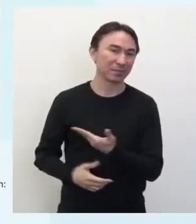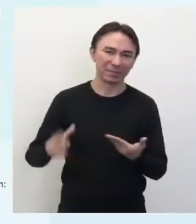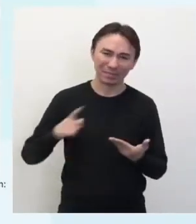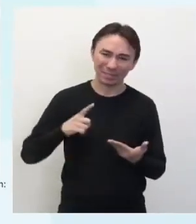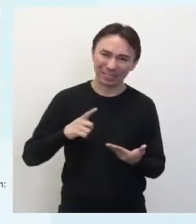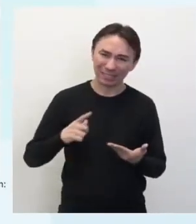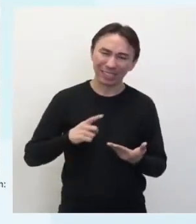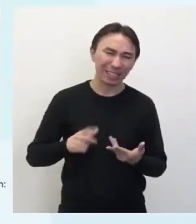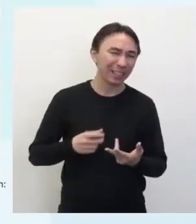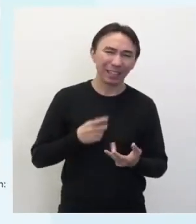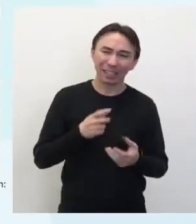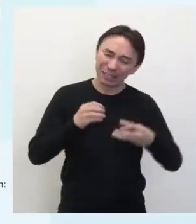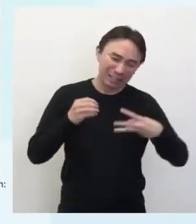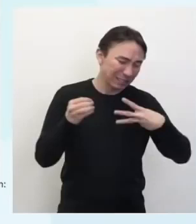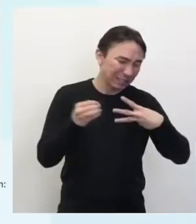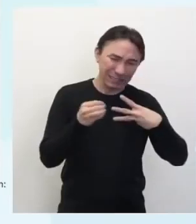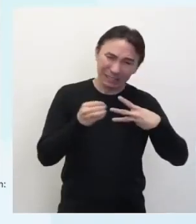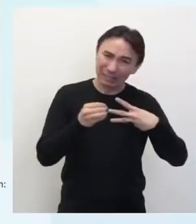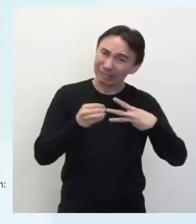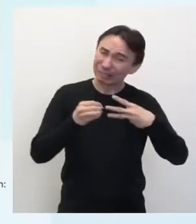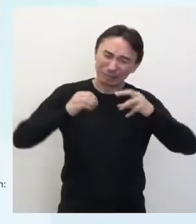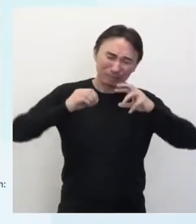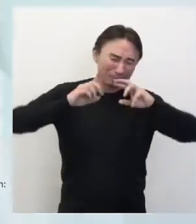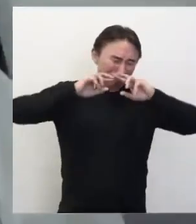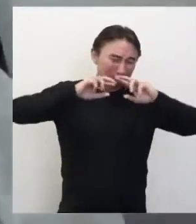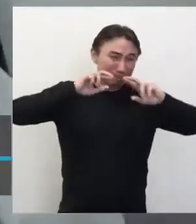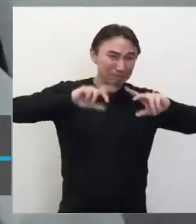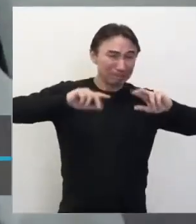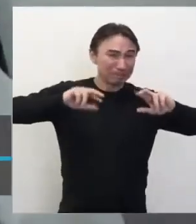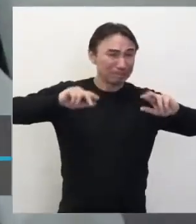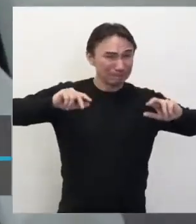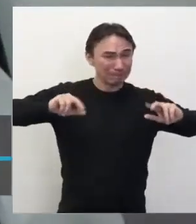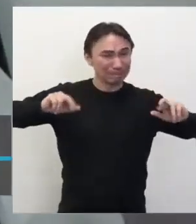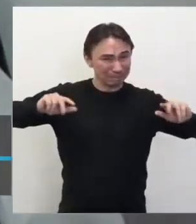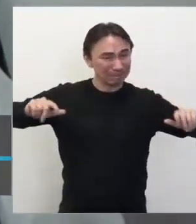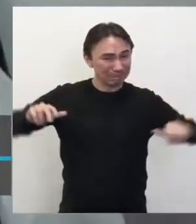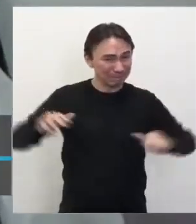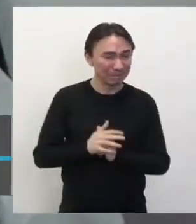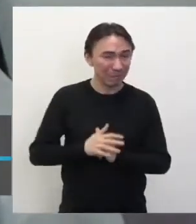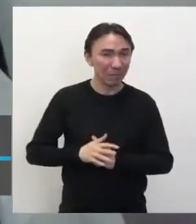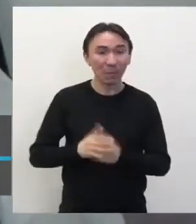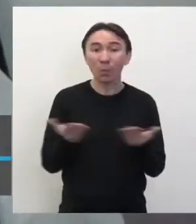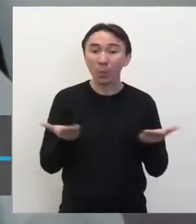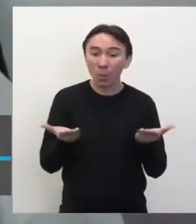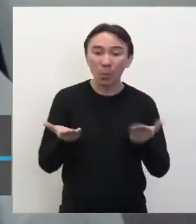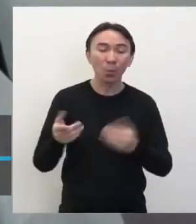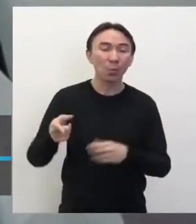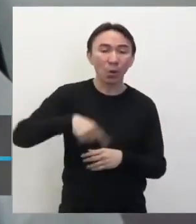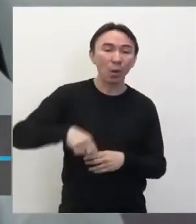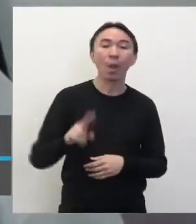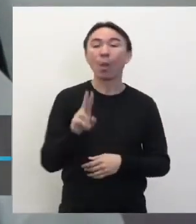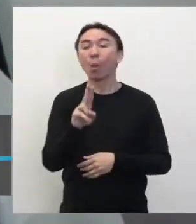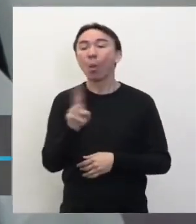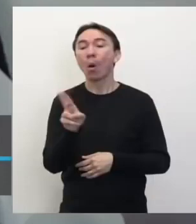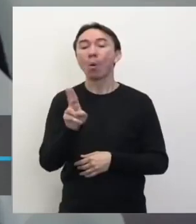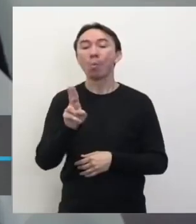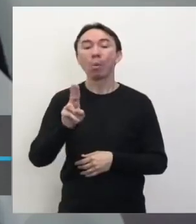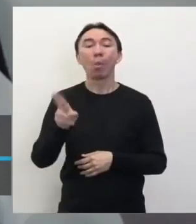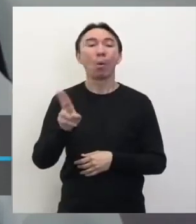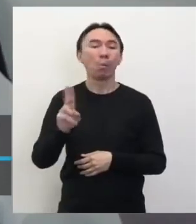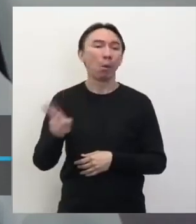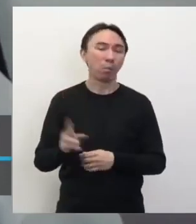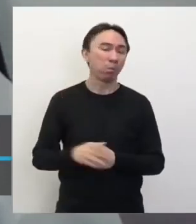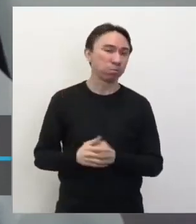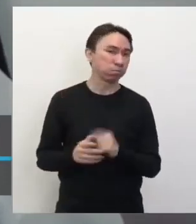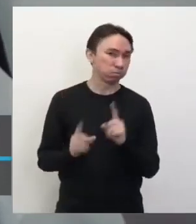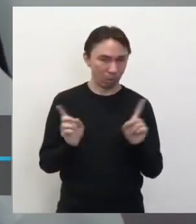células, tá? A gente não vai ficar se prendendo aí aos nomes, né, das células e tal,